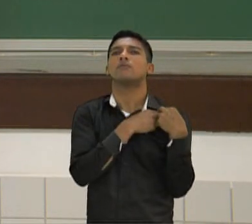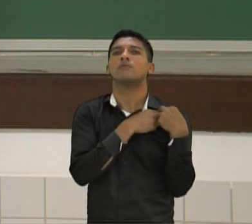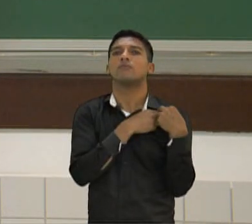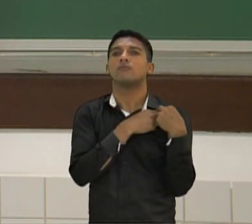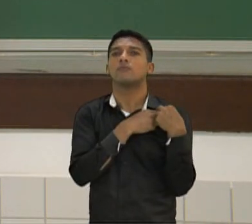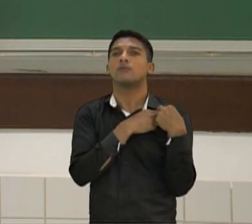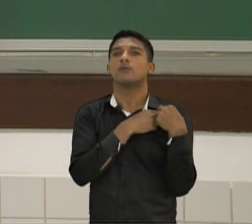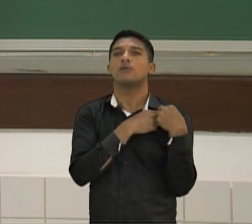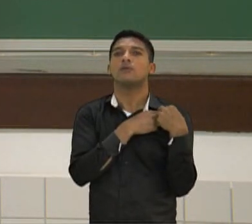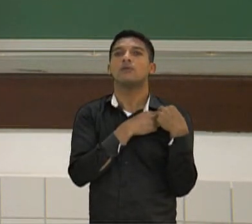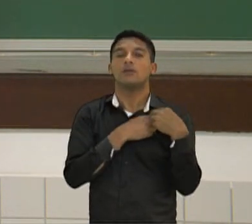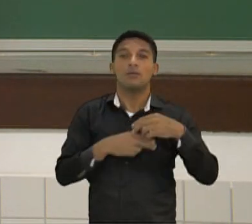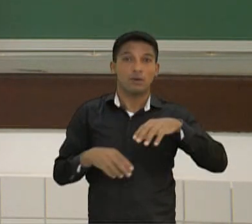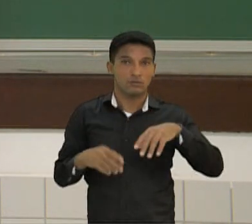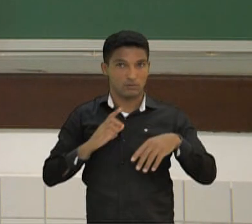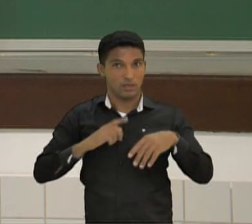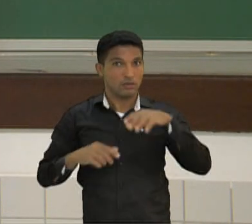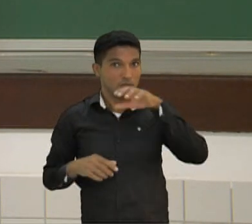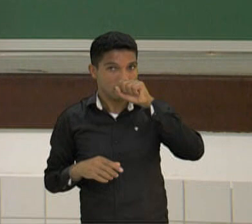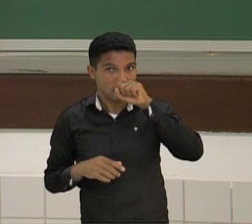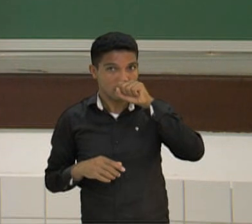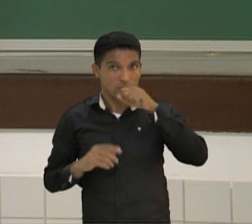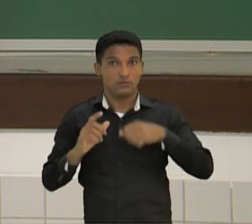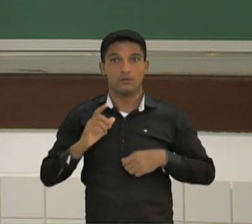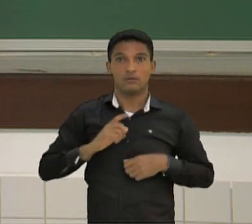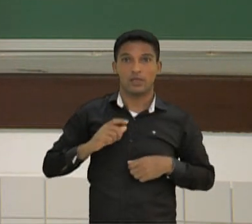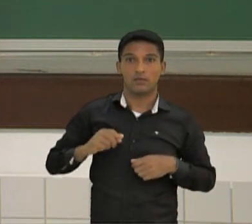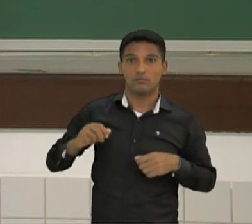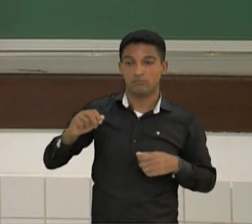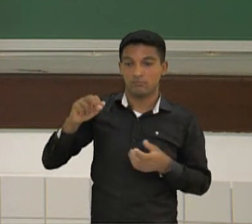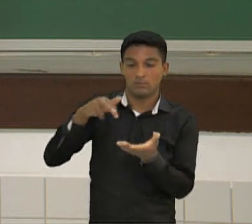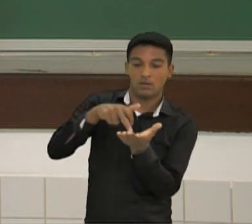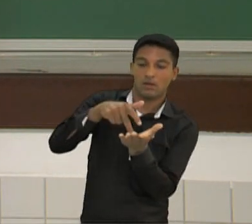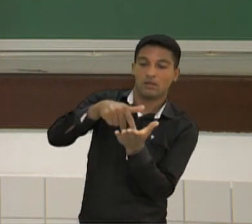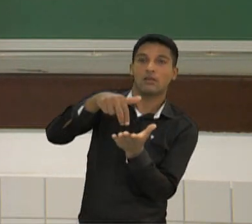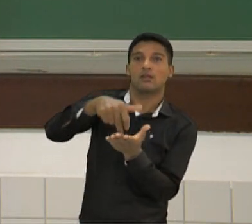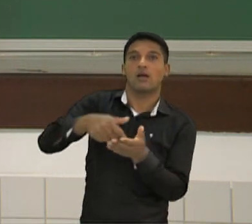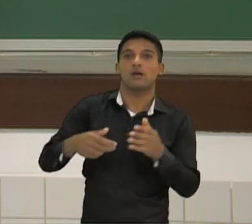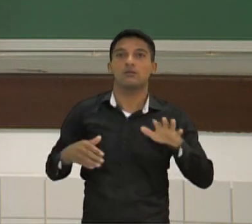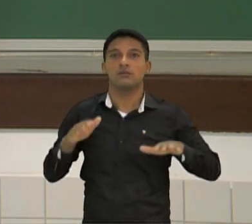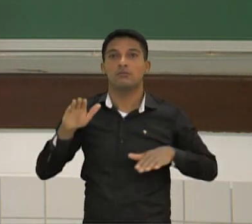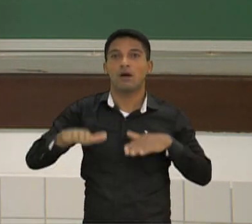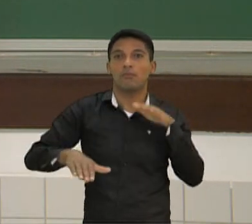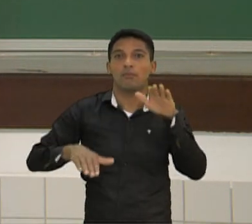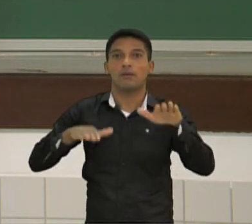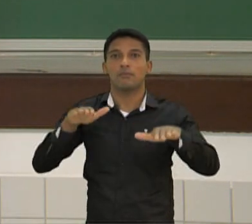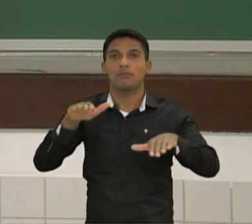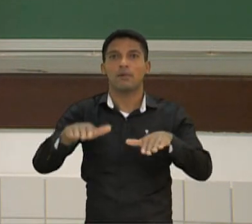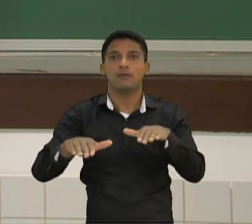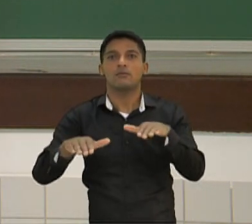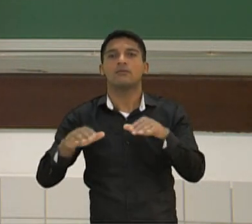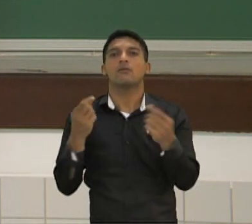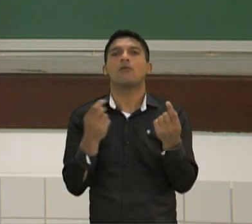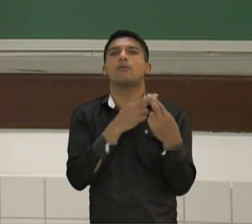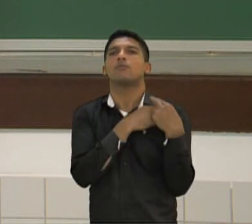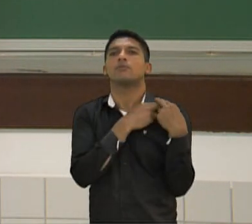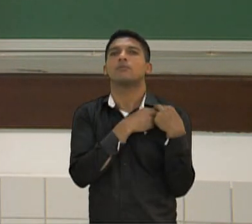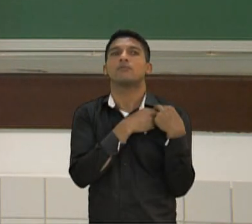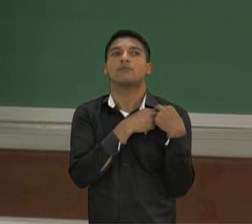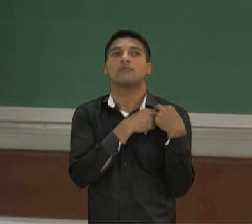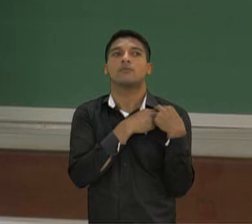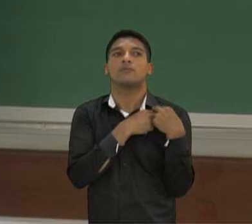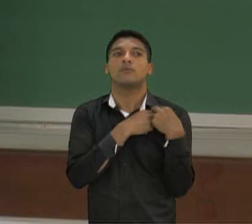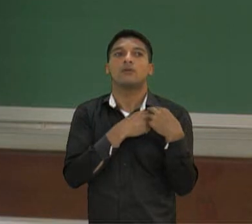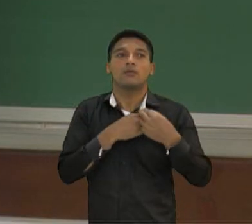que acontece isso e como que isso acontece, tá? Então nós vamos falar sobre 2 sistemas agora. O primeiro deles é o